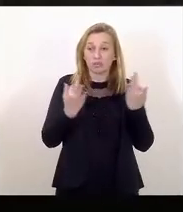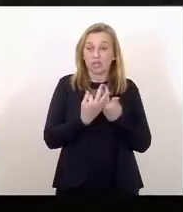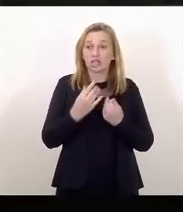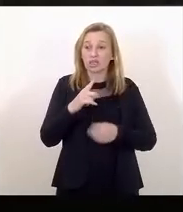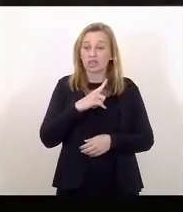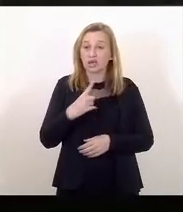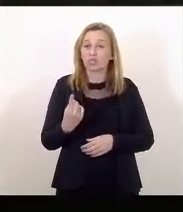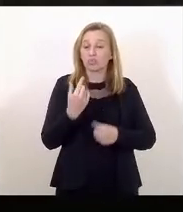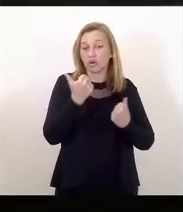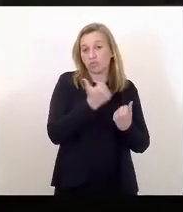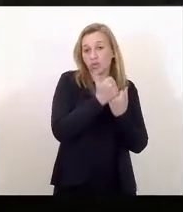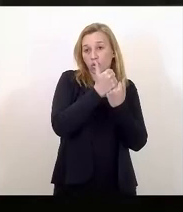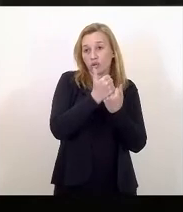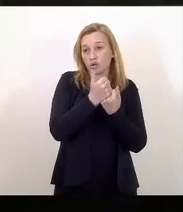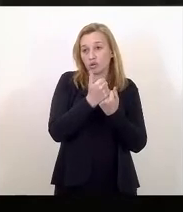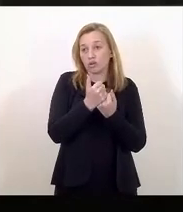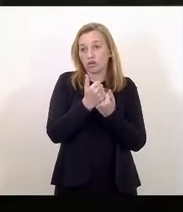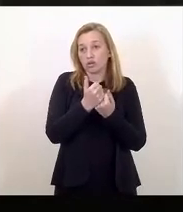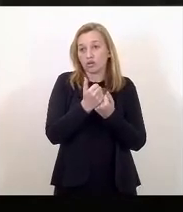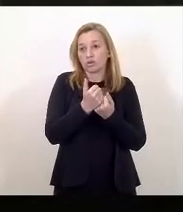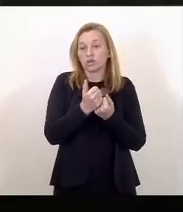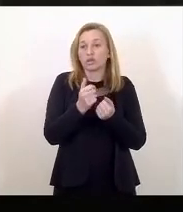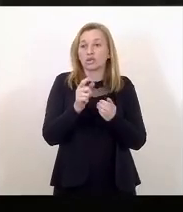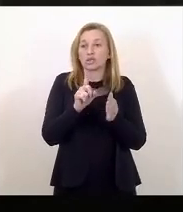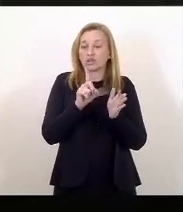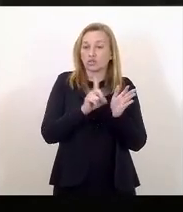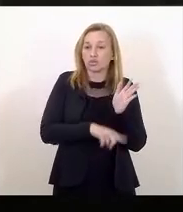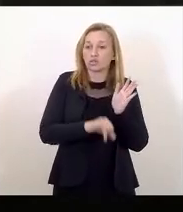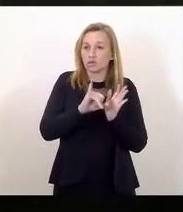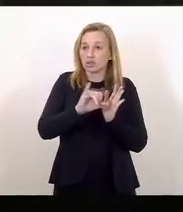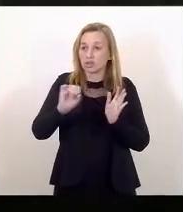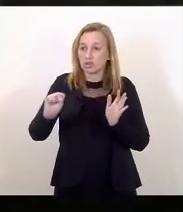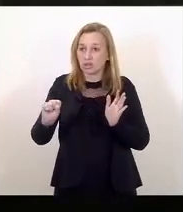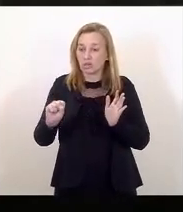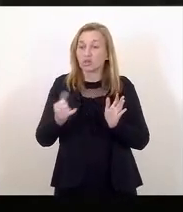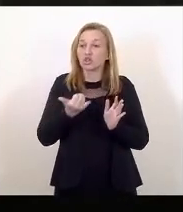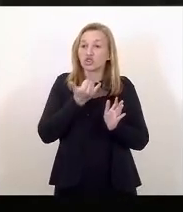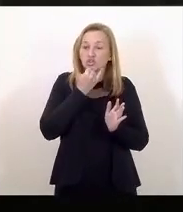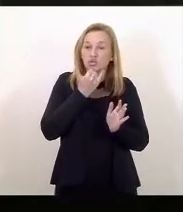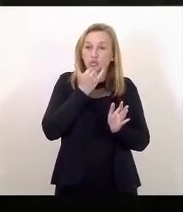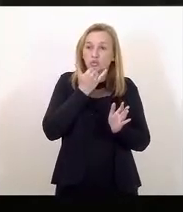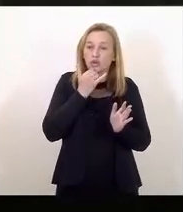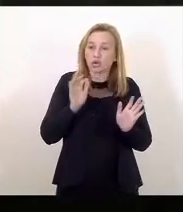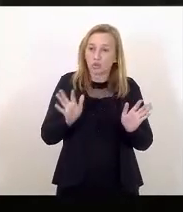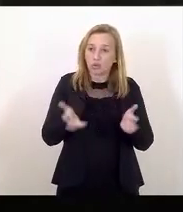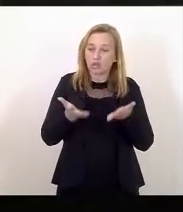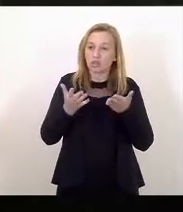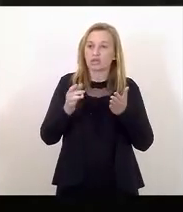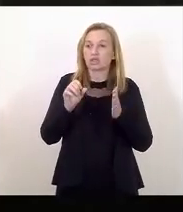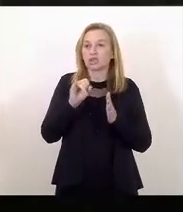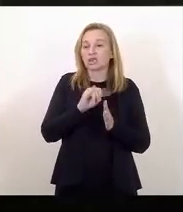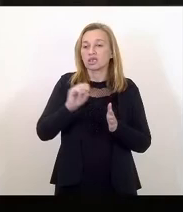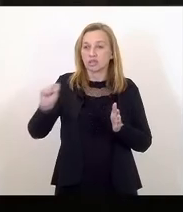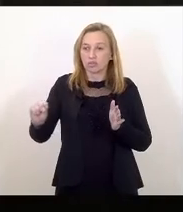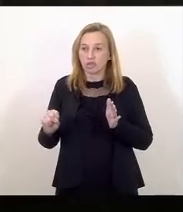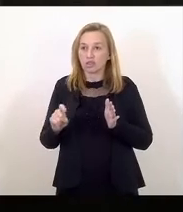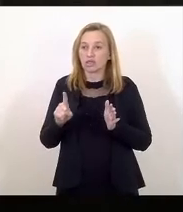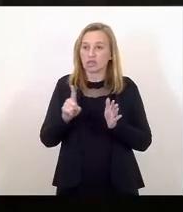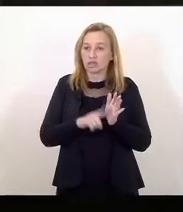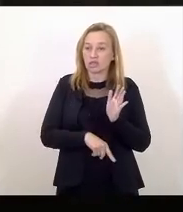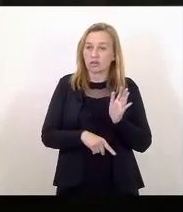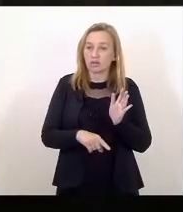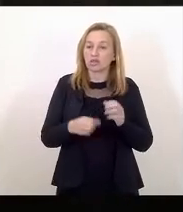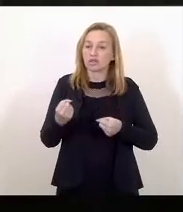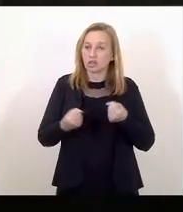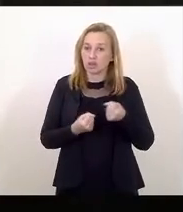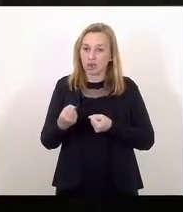um apoio na redução do incentivo do ICMS, perdão, um incentivo que é a redução do ICMS na aquisição de